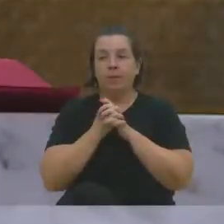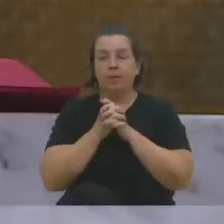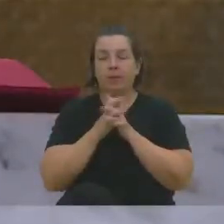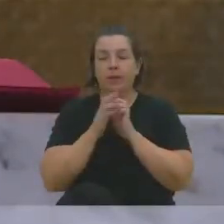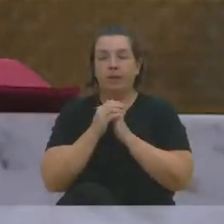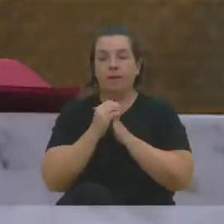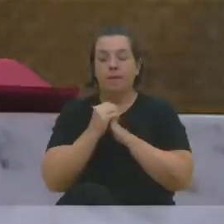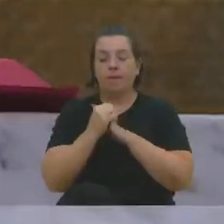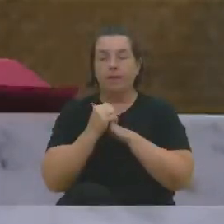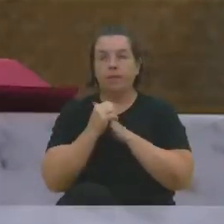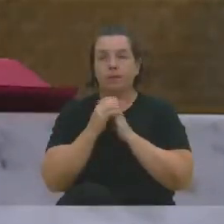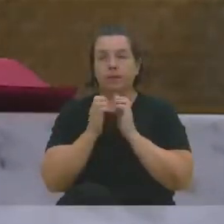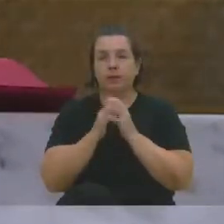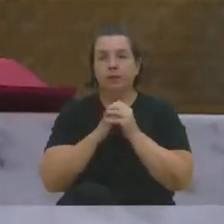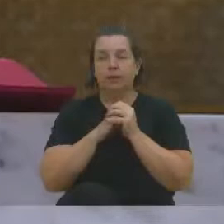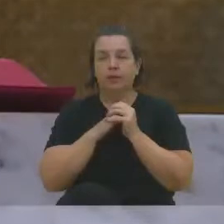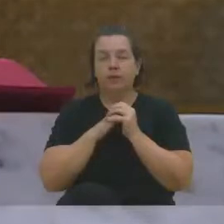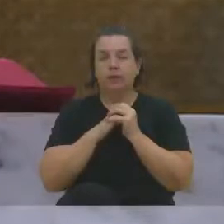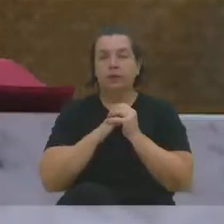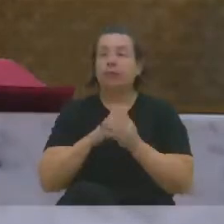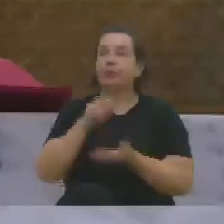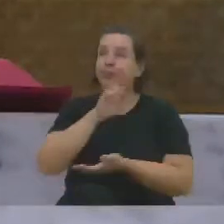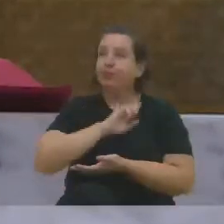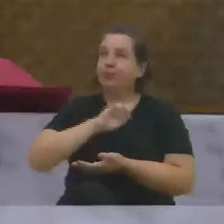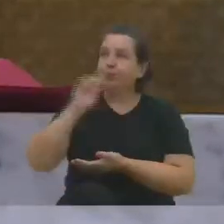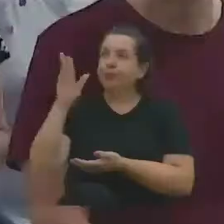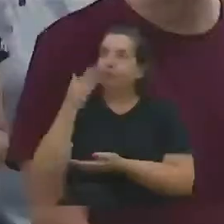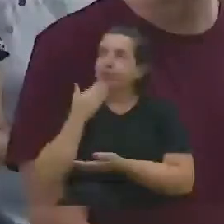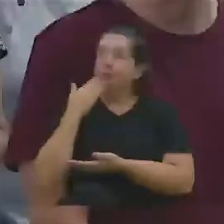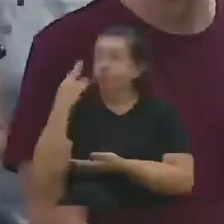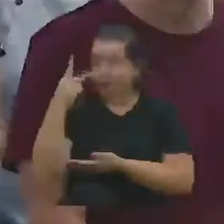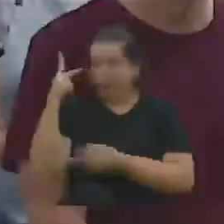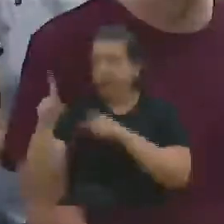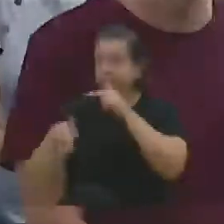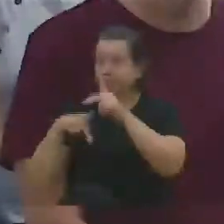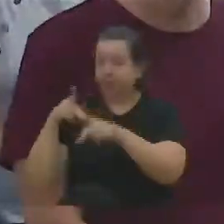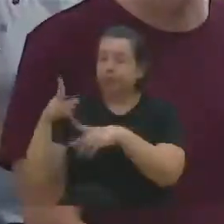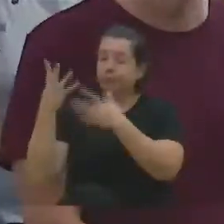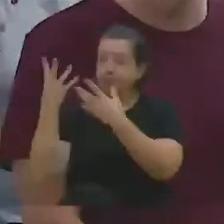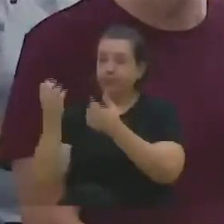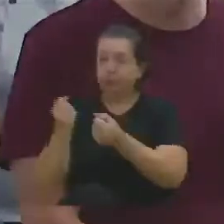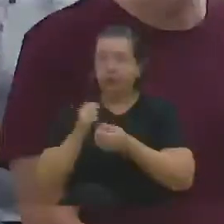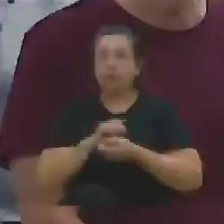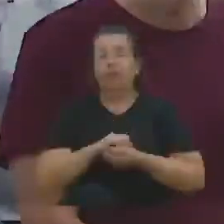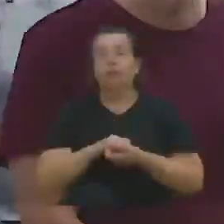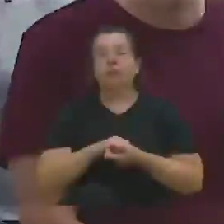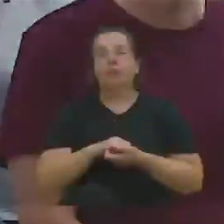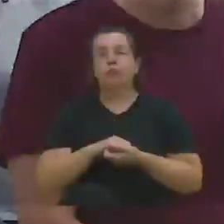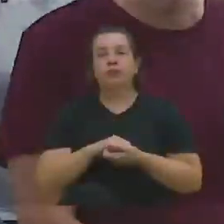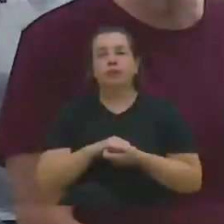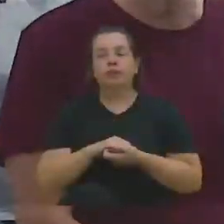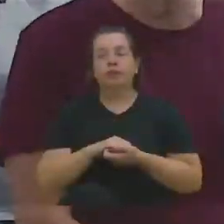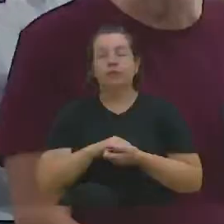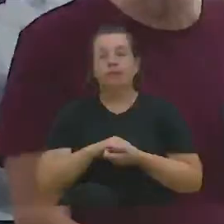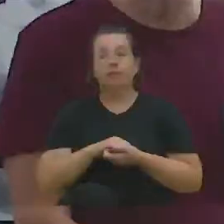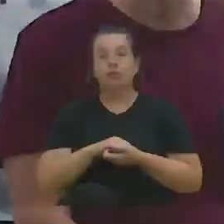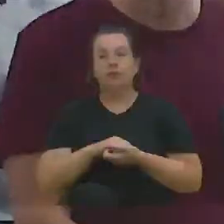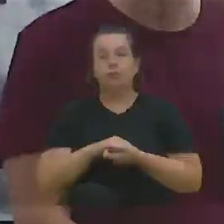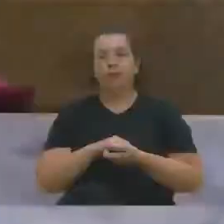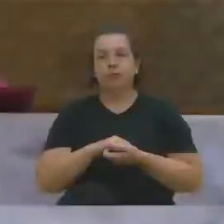Senhor, ouvi o clamor de vosso povo. Senhor, ouvi o clamor de vosso